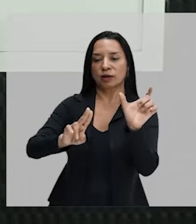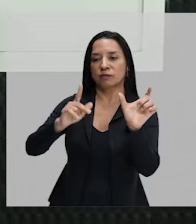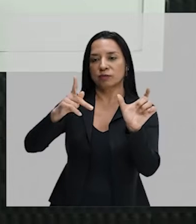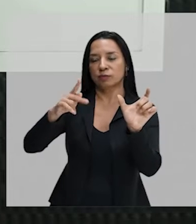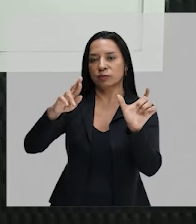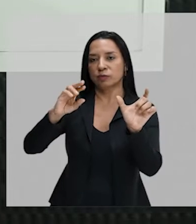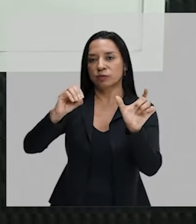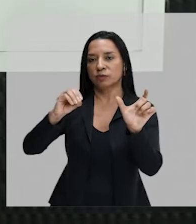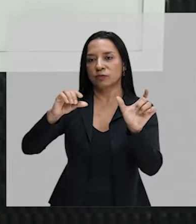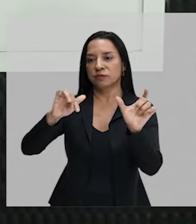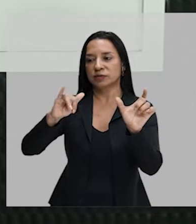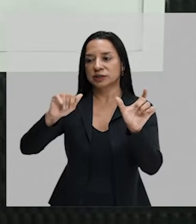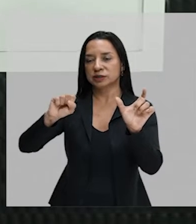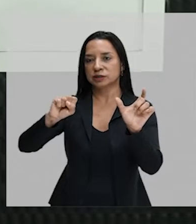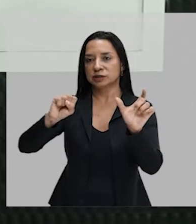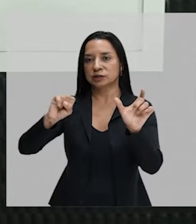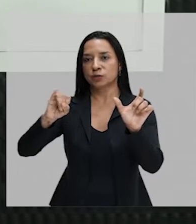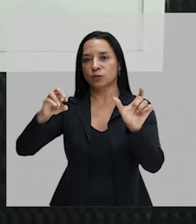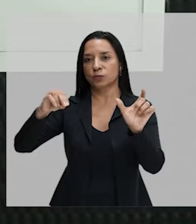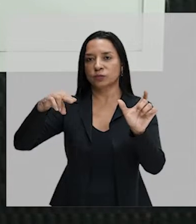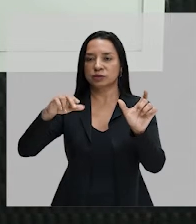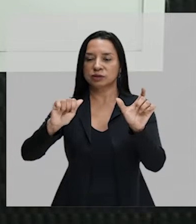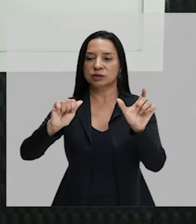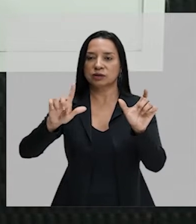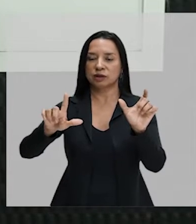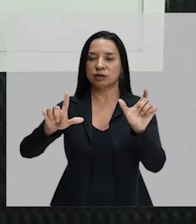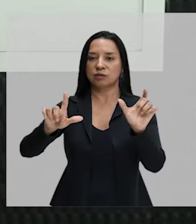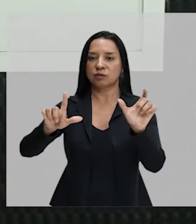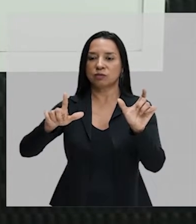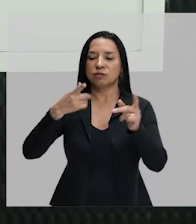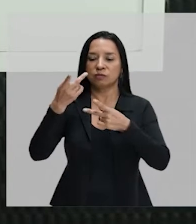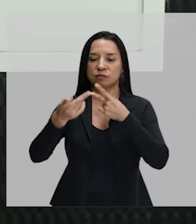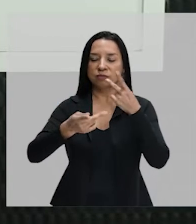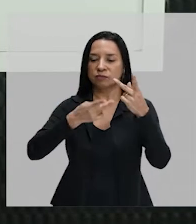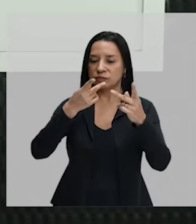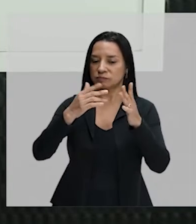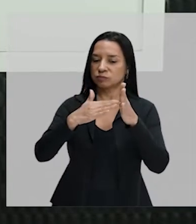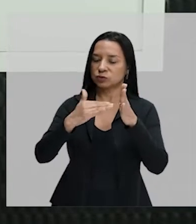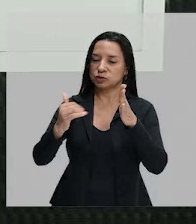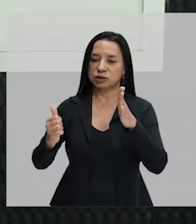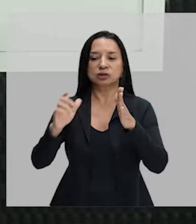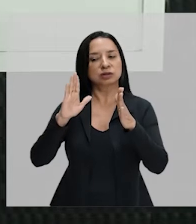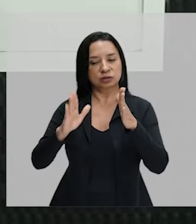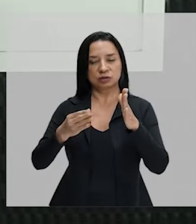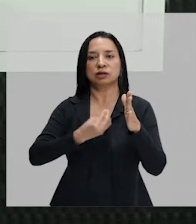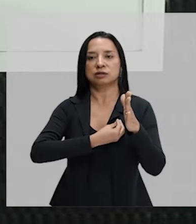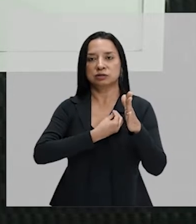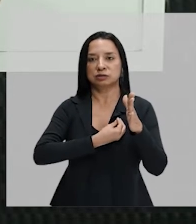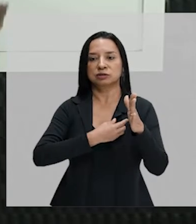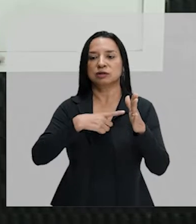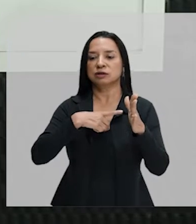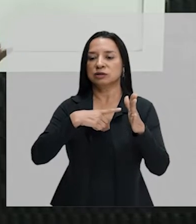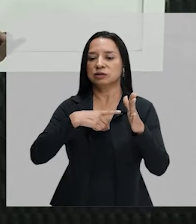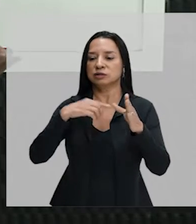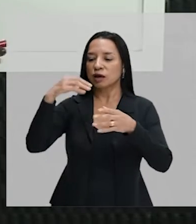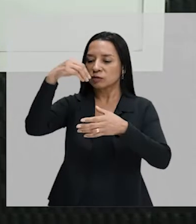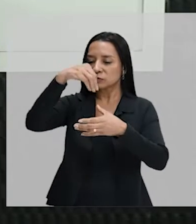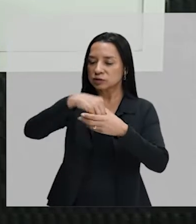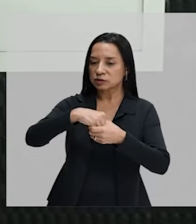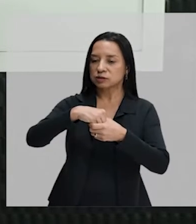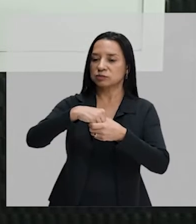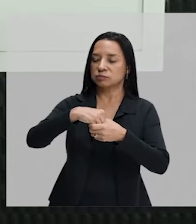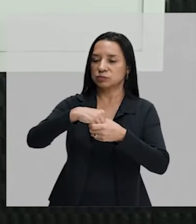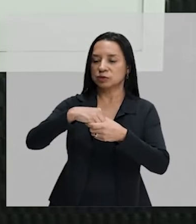Porque a estética já existia. Nós sabemos que a estética ela já existia, ela já estava inserida dentro